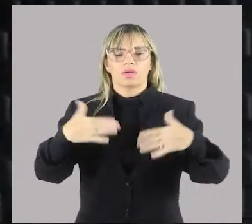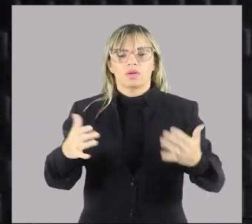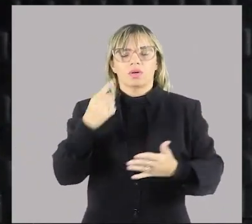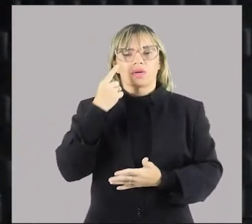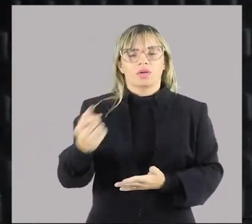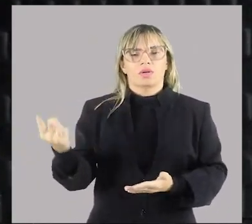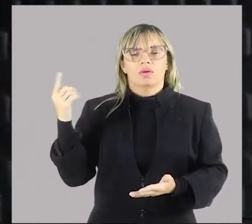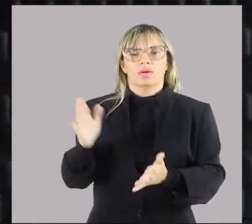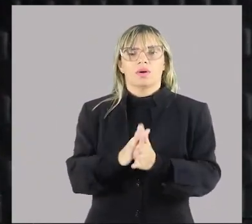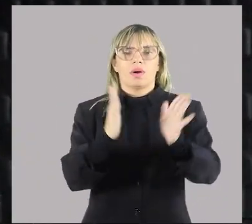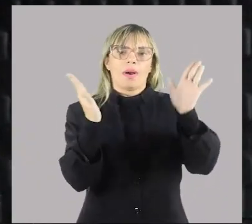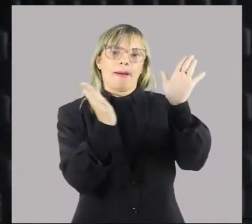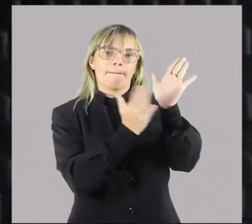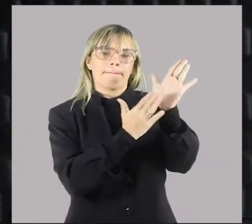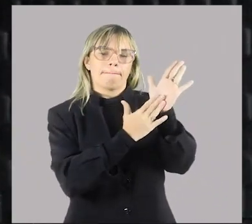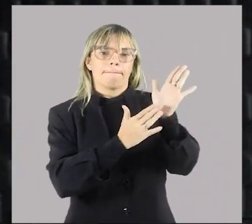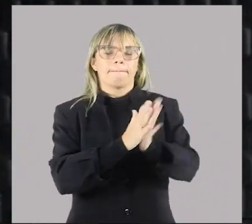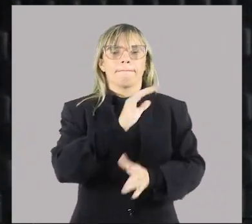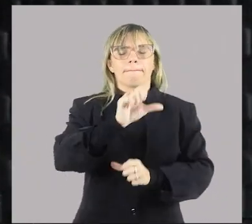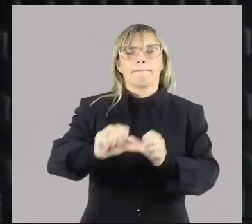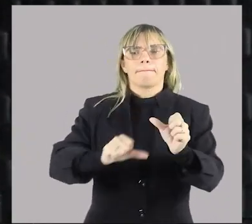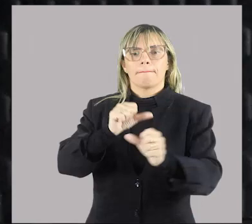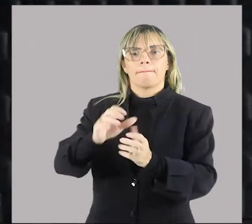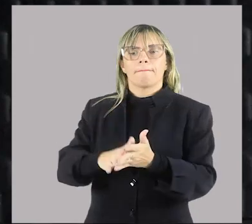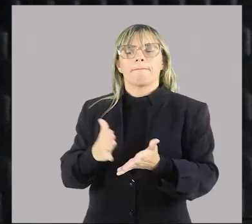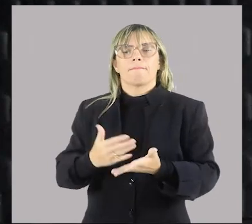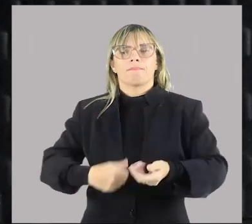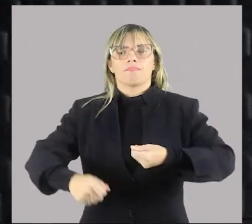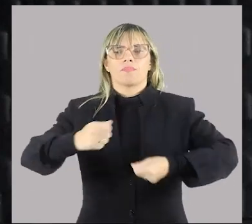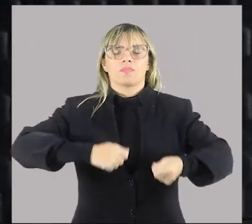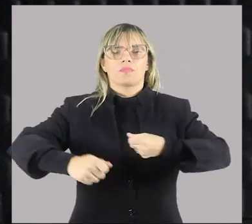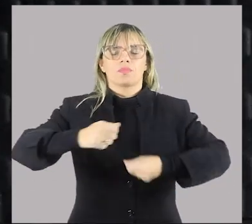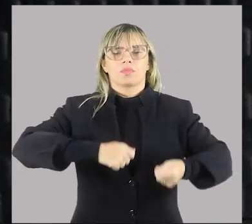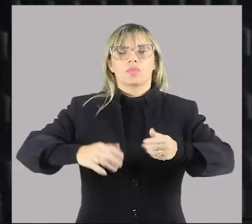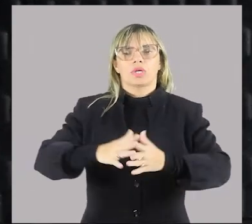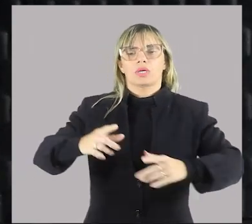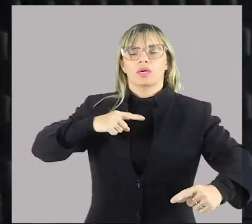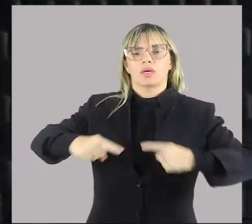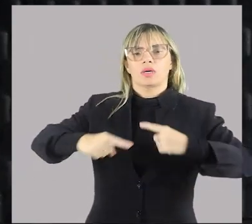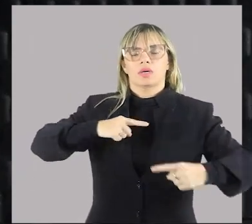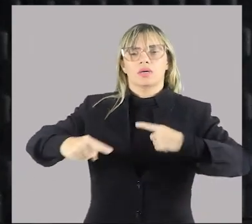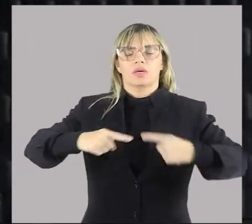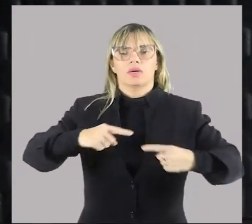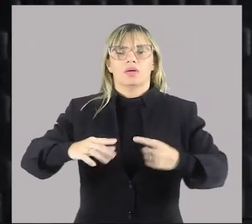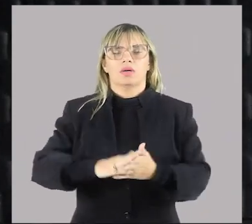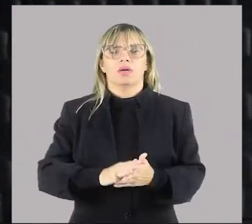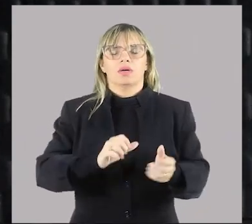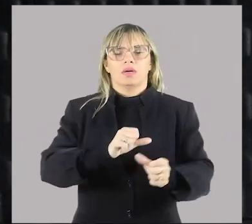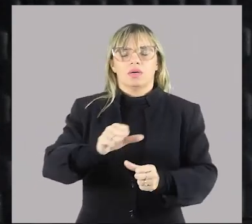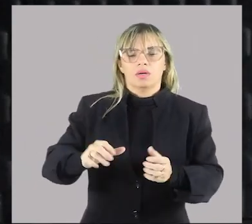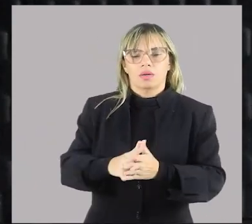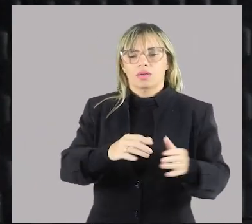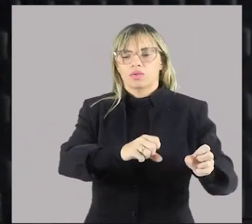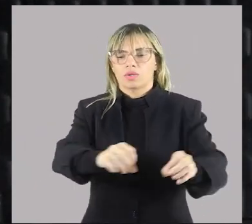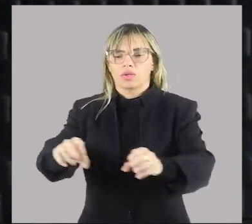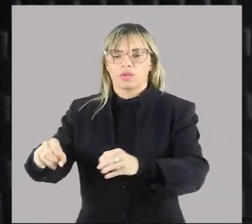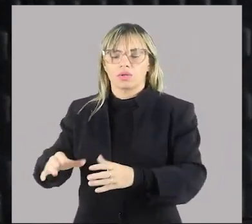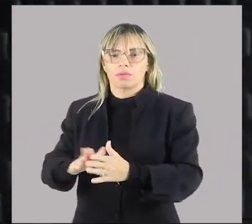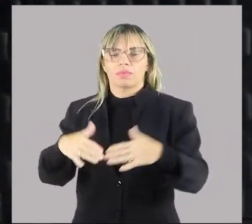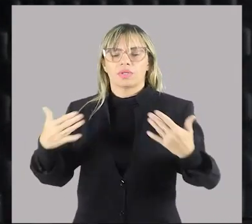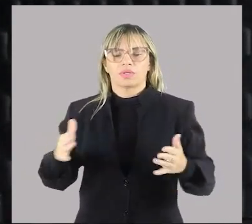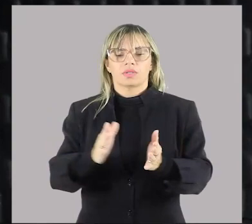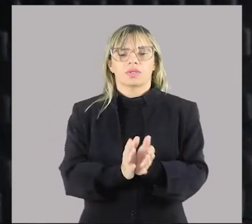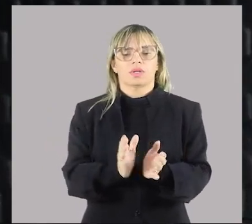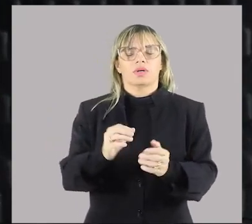Prestes propõe reformas. Reformas econômicas, reformas políticas, reformas educacionais. A